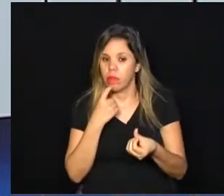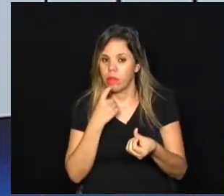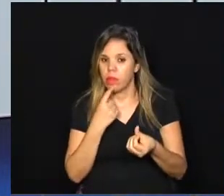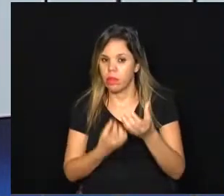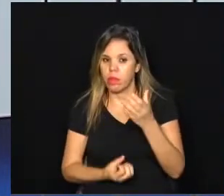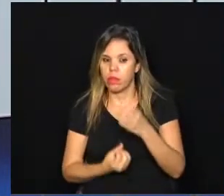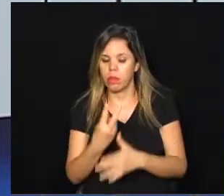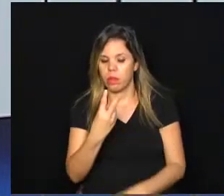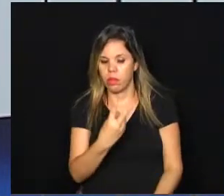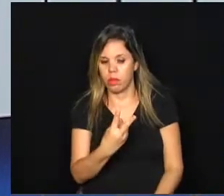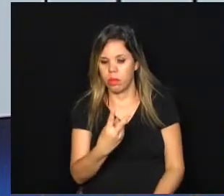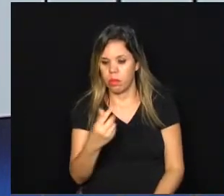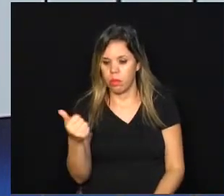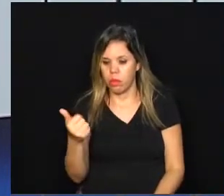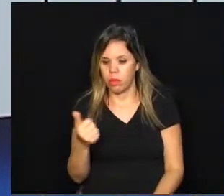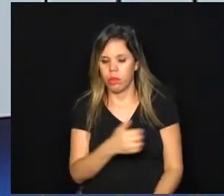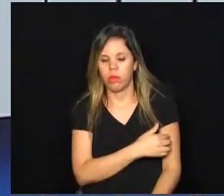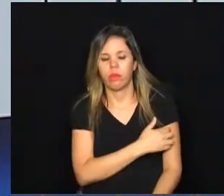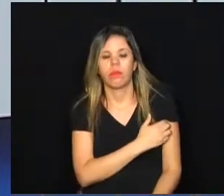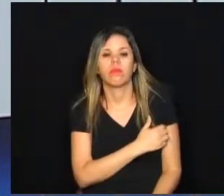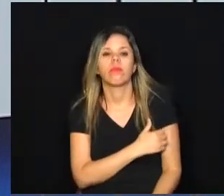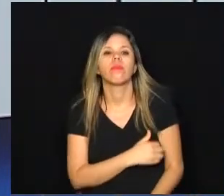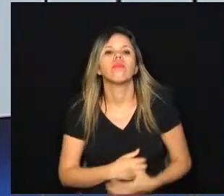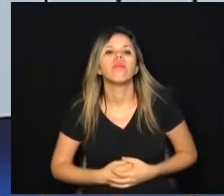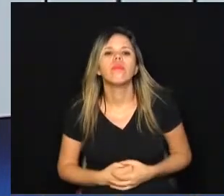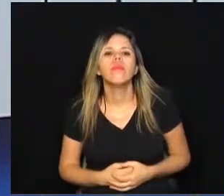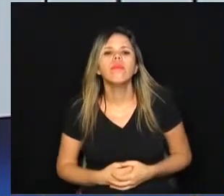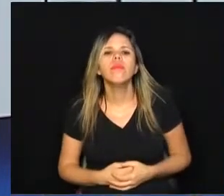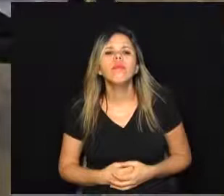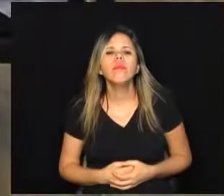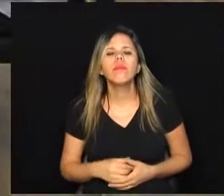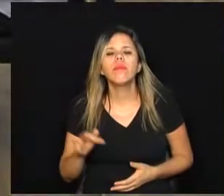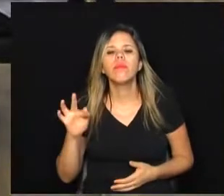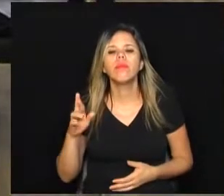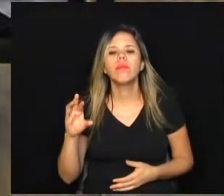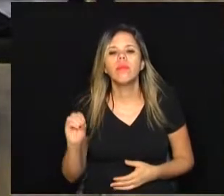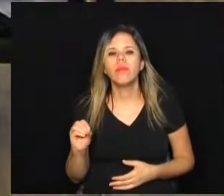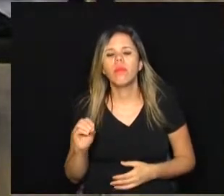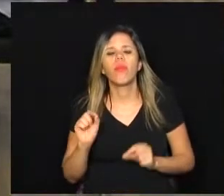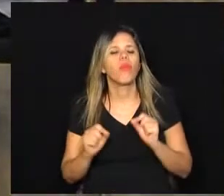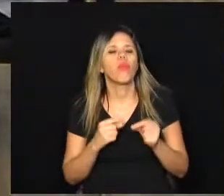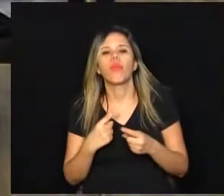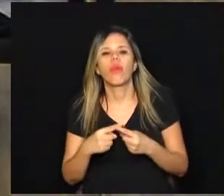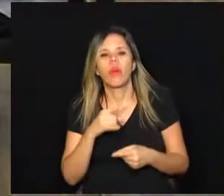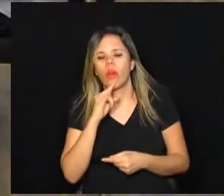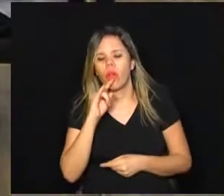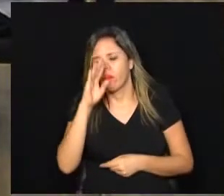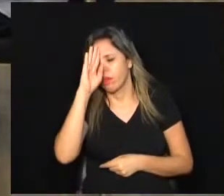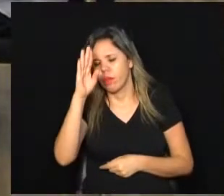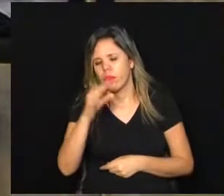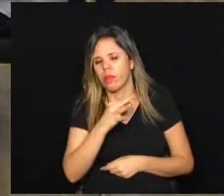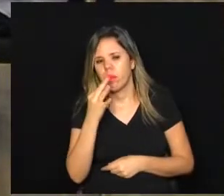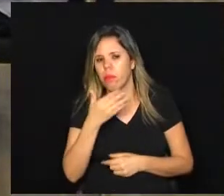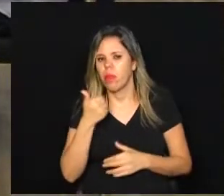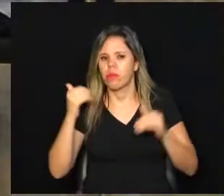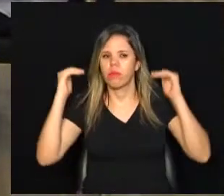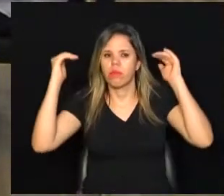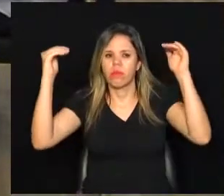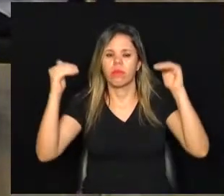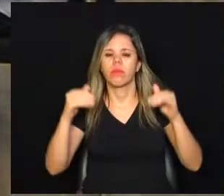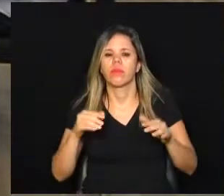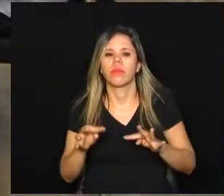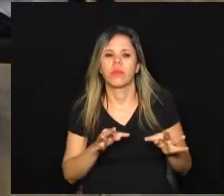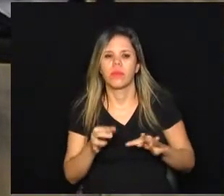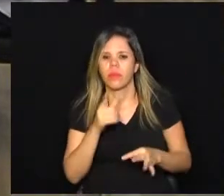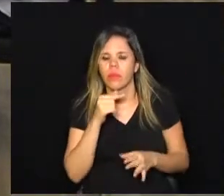em 21º lugar. Francisco, o que faz com que Piracicaba se destaque neste tema e o que pode